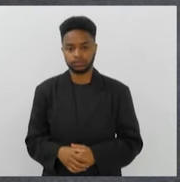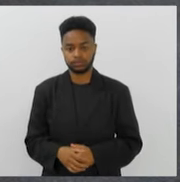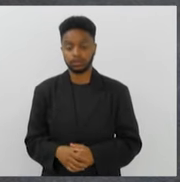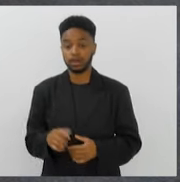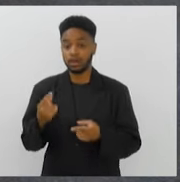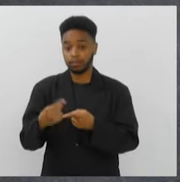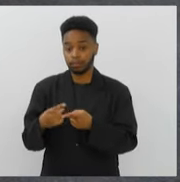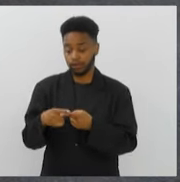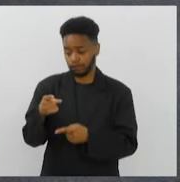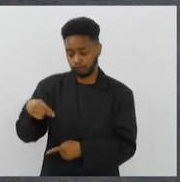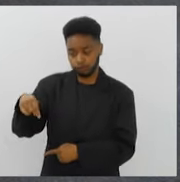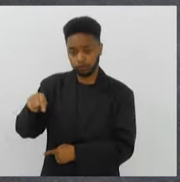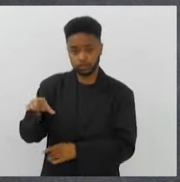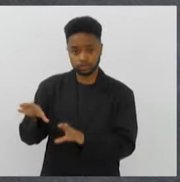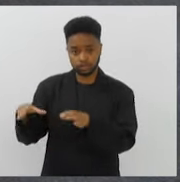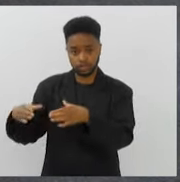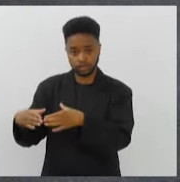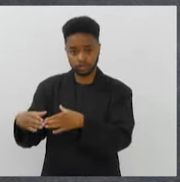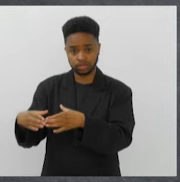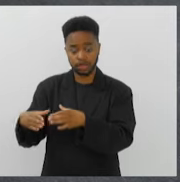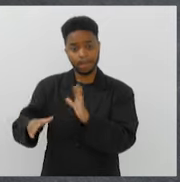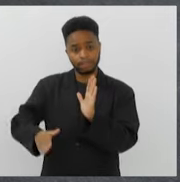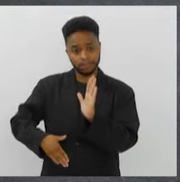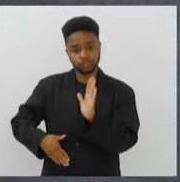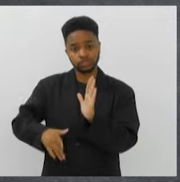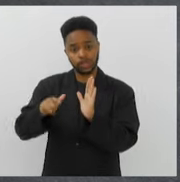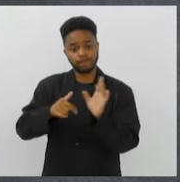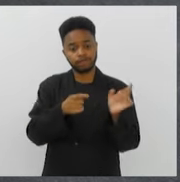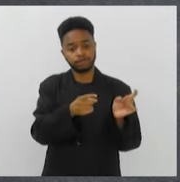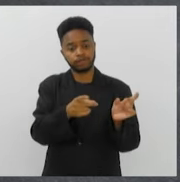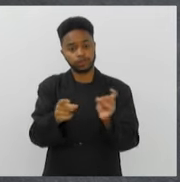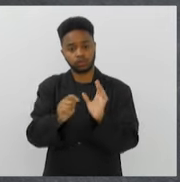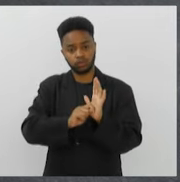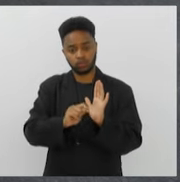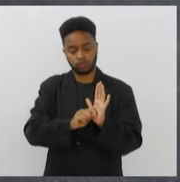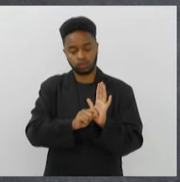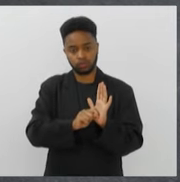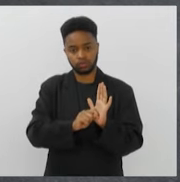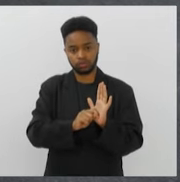Porque para vocês, marginais são varejistas de droga.